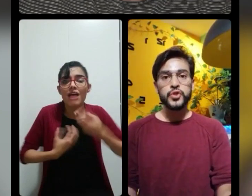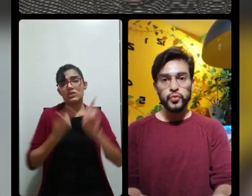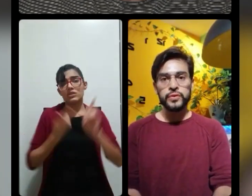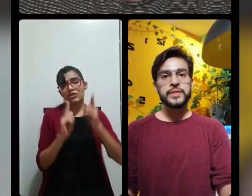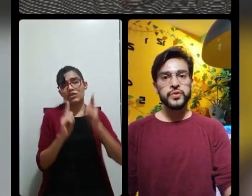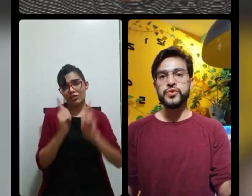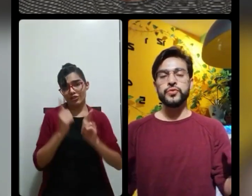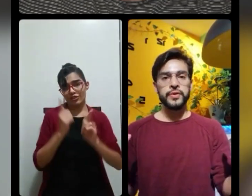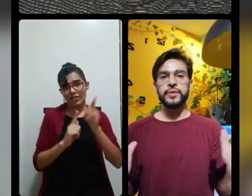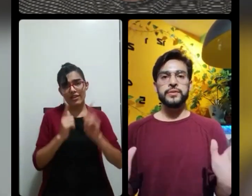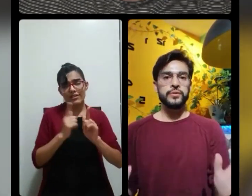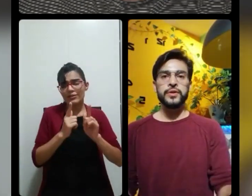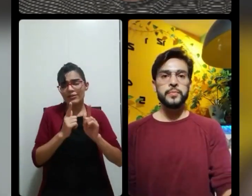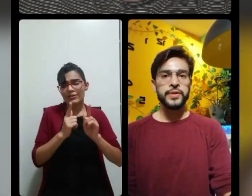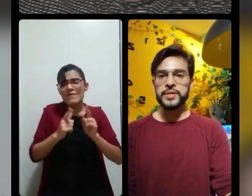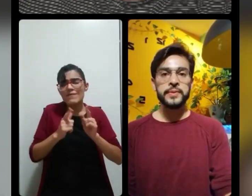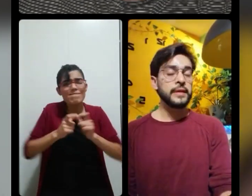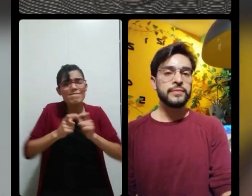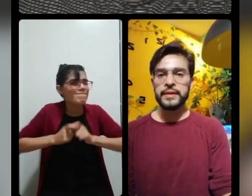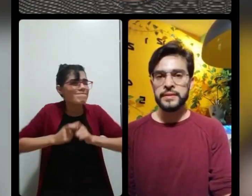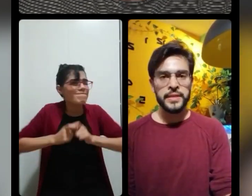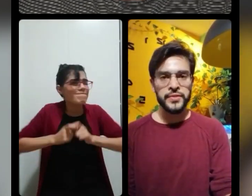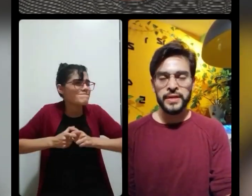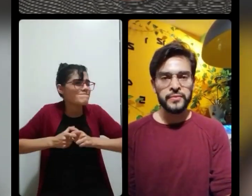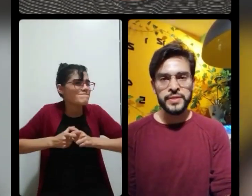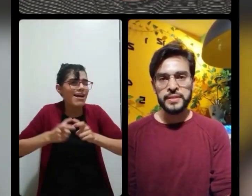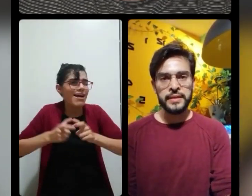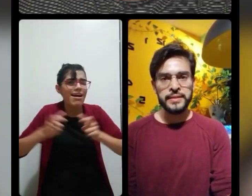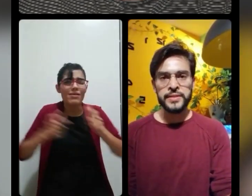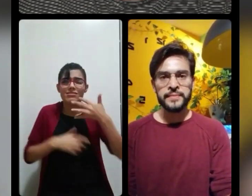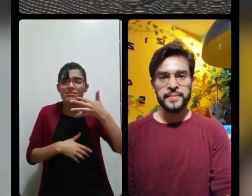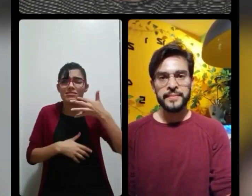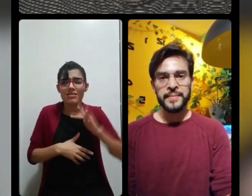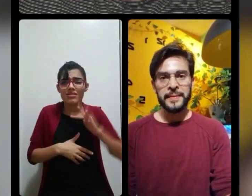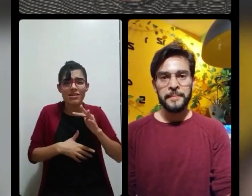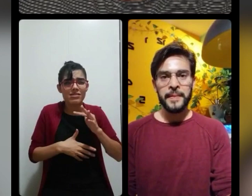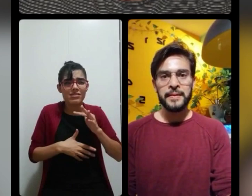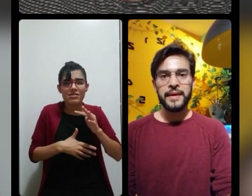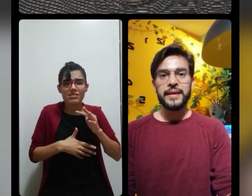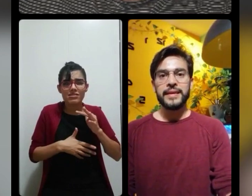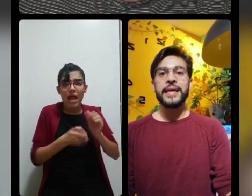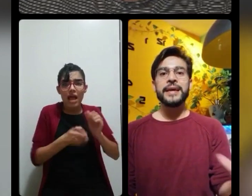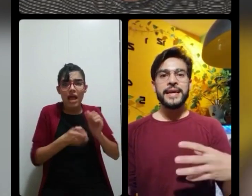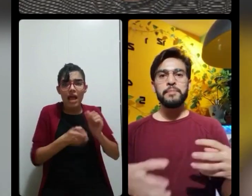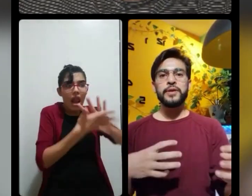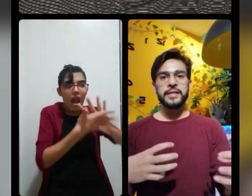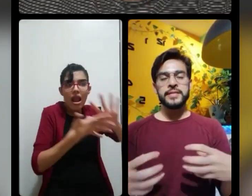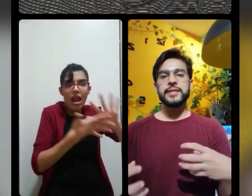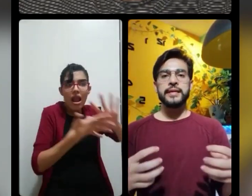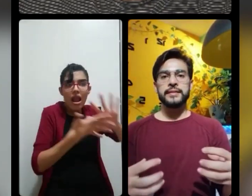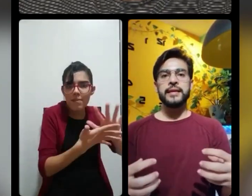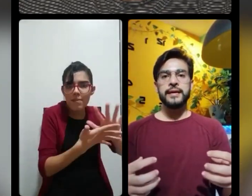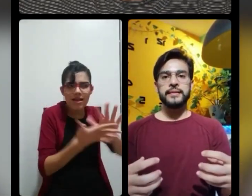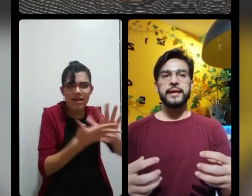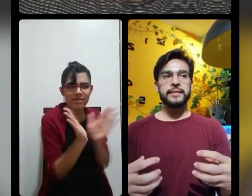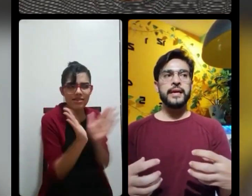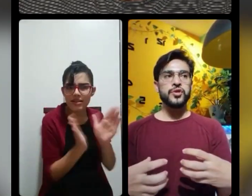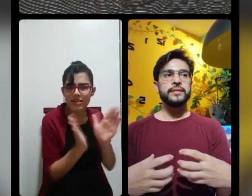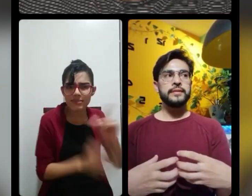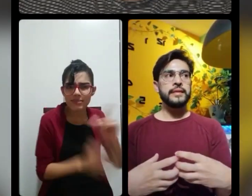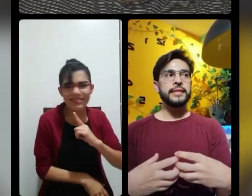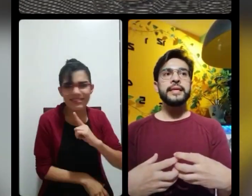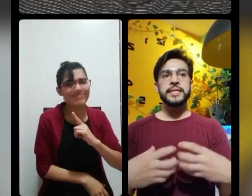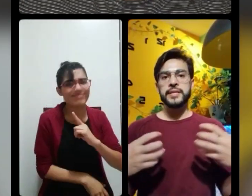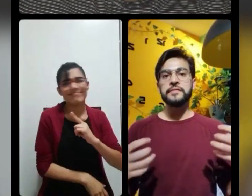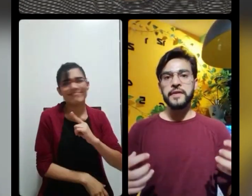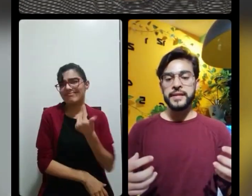crianças surdas hoje no Rio Grande do Norte, por exemplo, não têm acesso à língua de sinais. Né? E daí a importância da